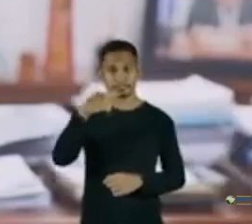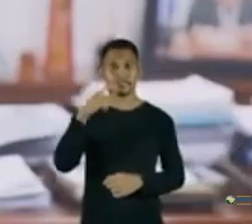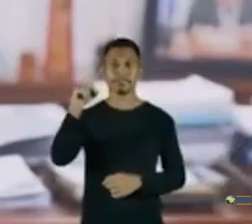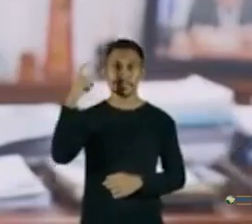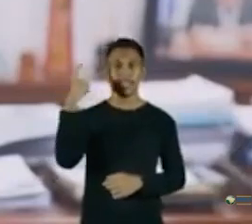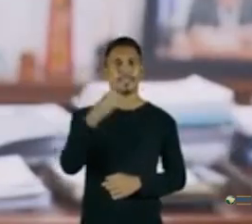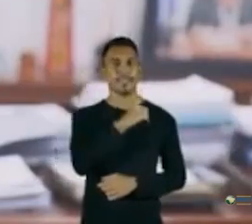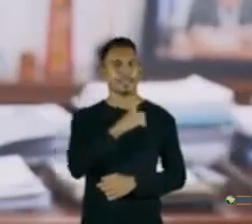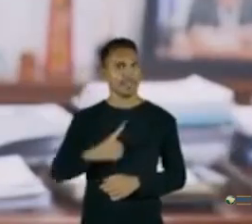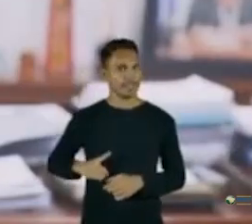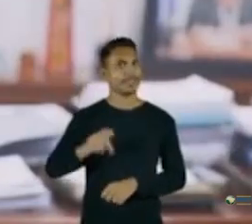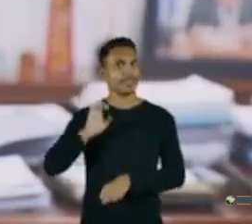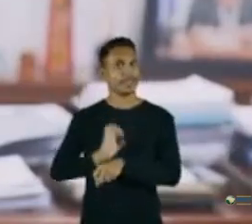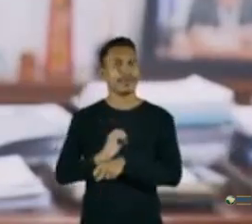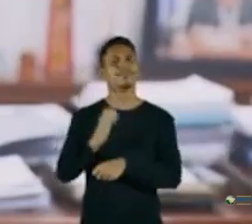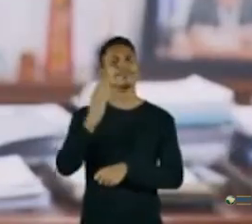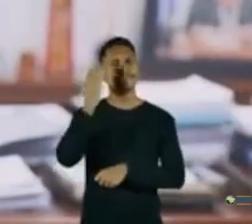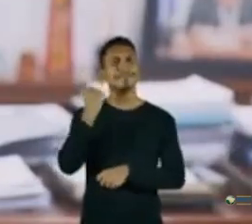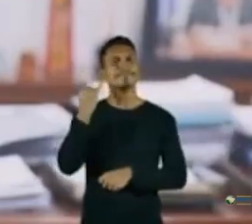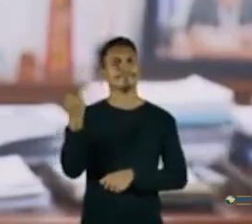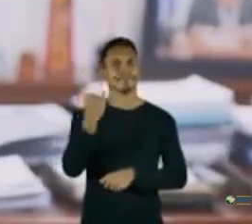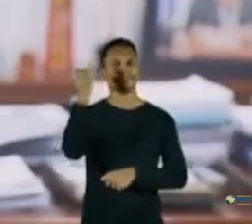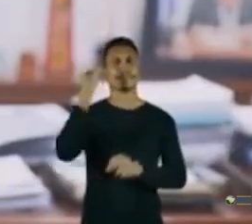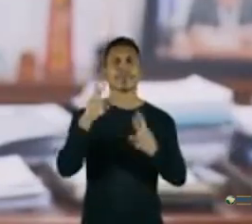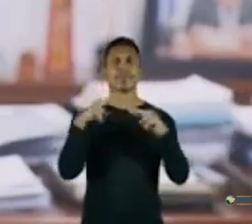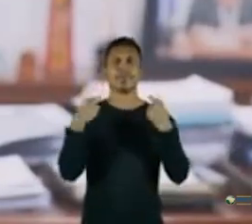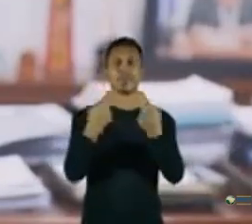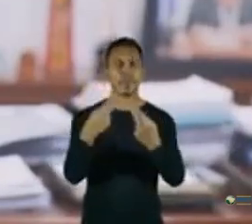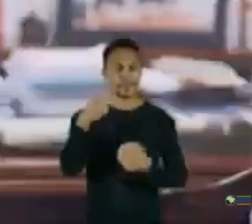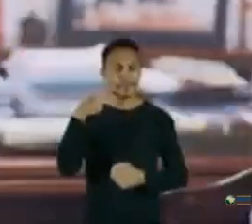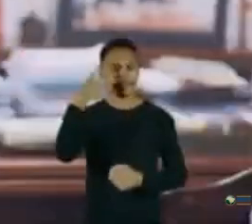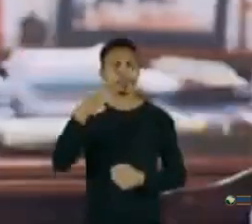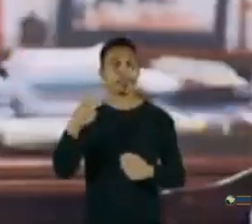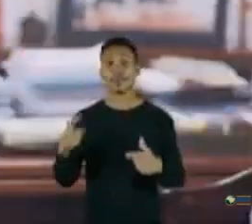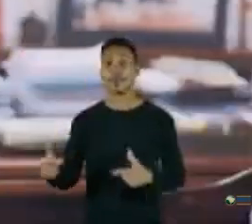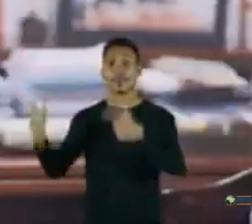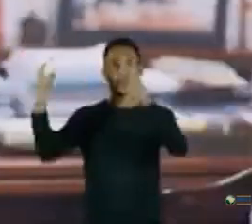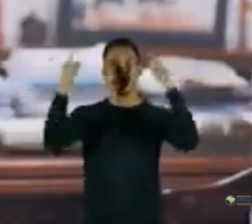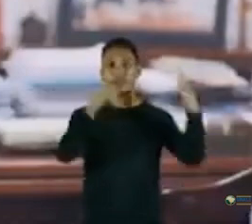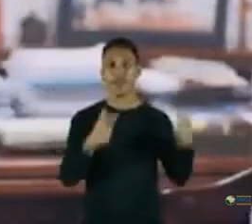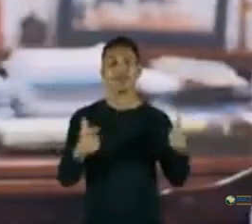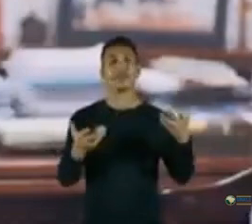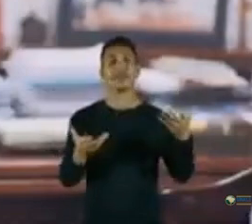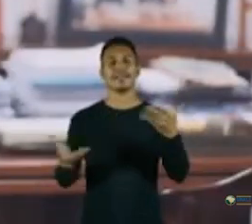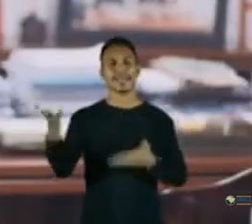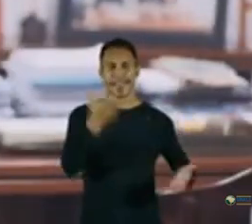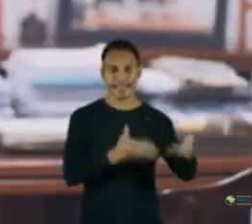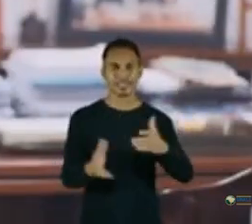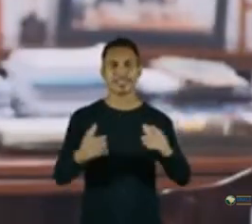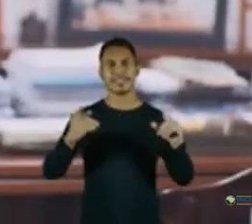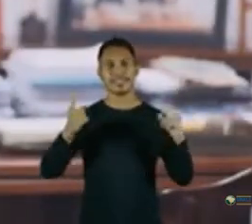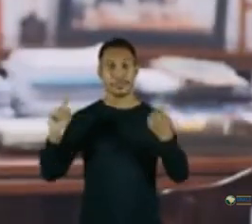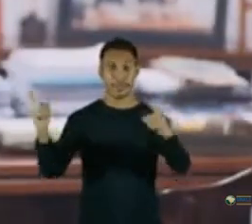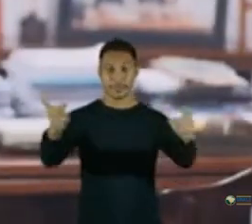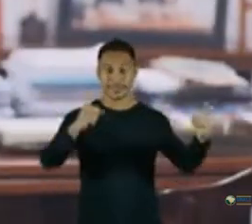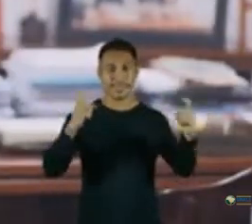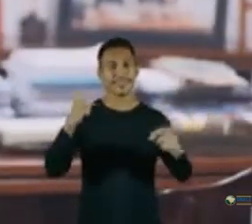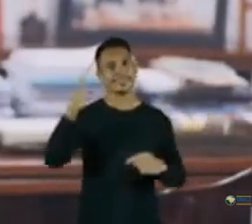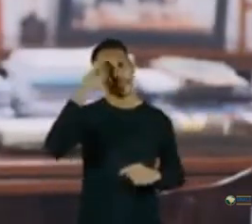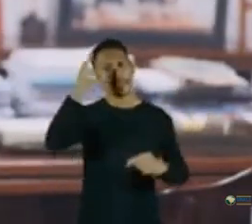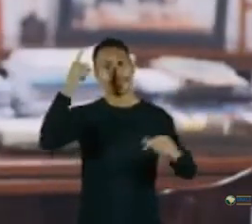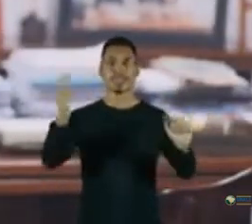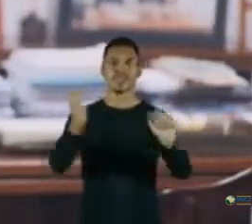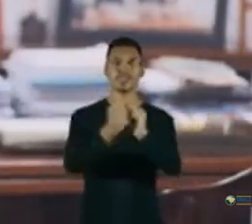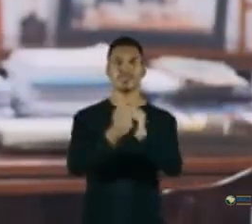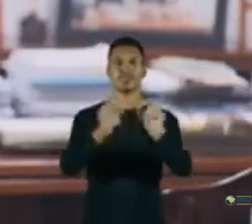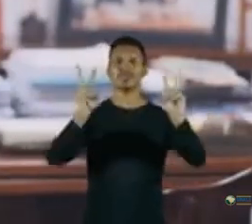A ministra da Ciência, Tecnologia e Inovação, Luciana Santos, participou por vídeo e falou sobre a importância